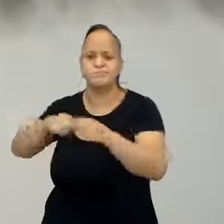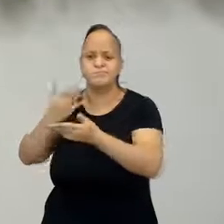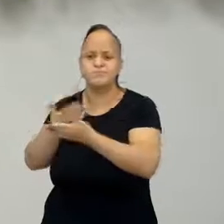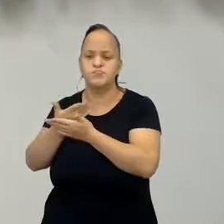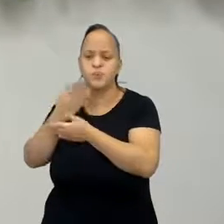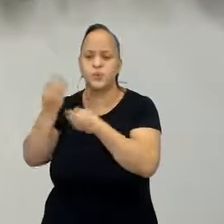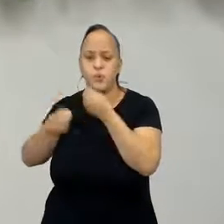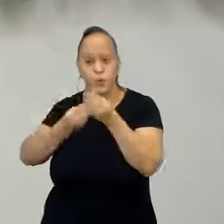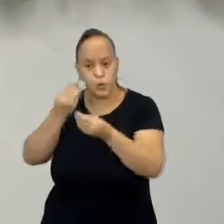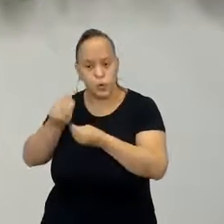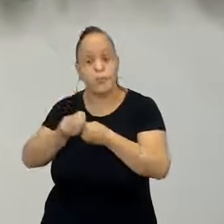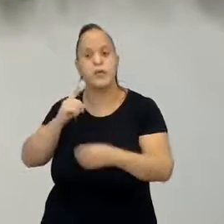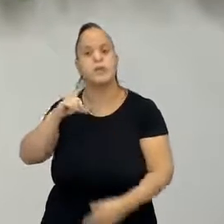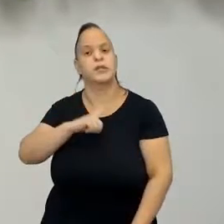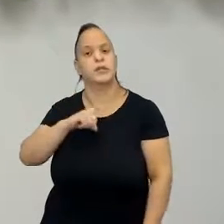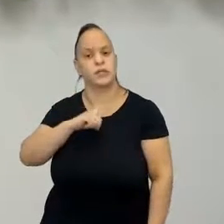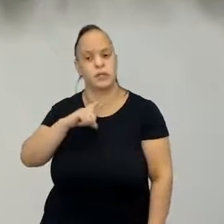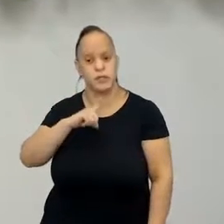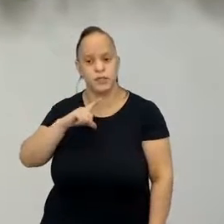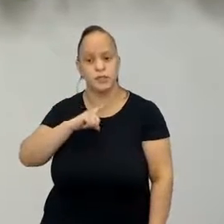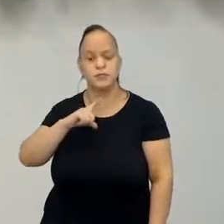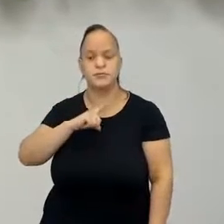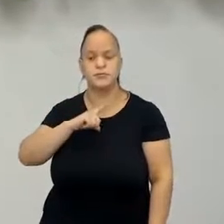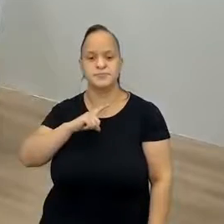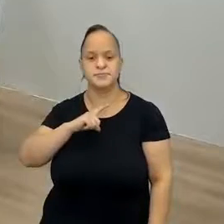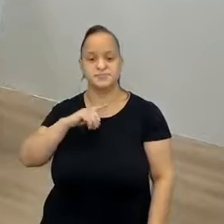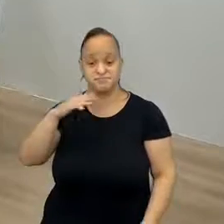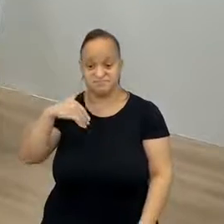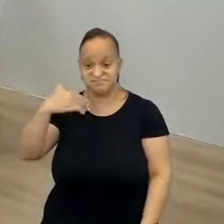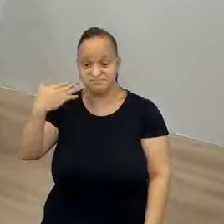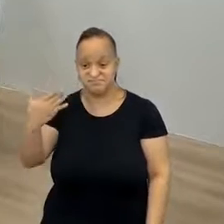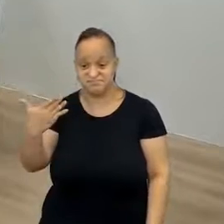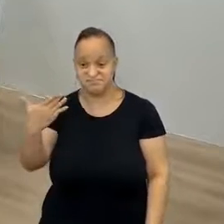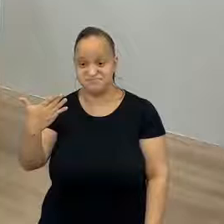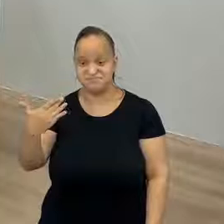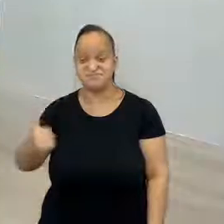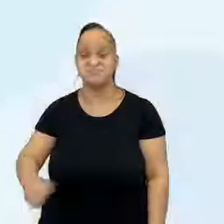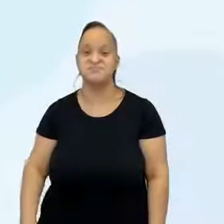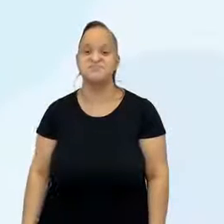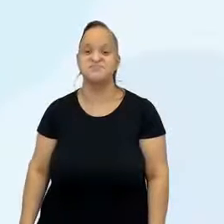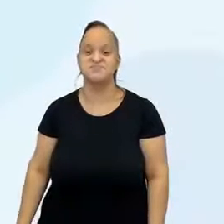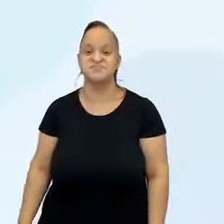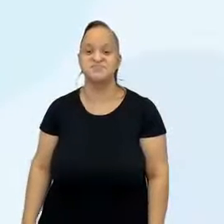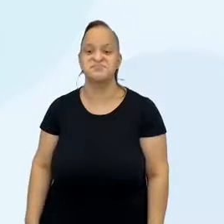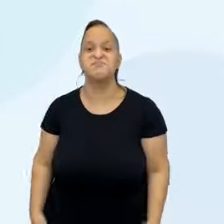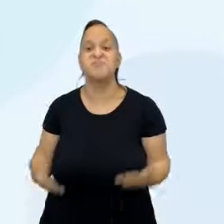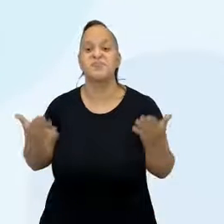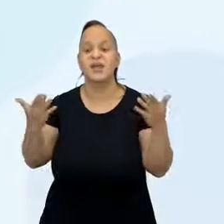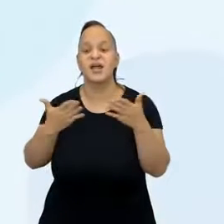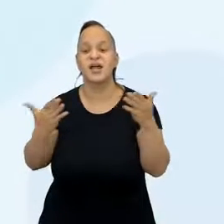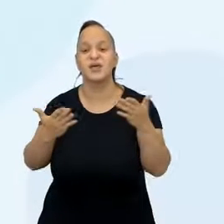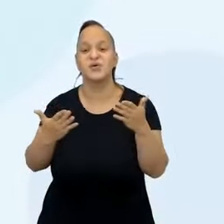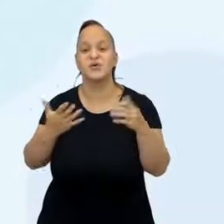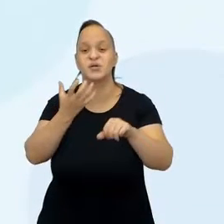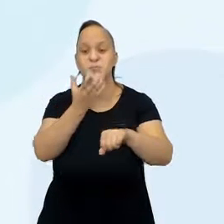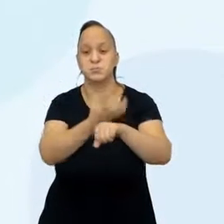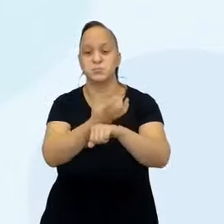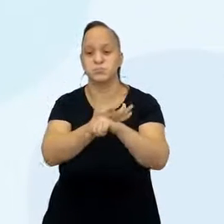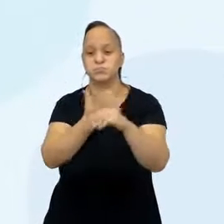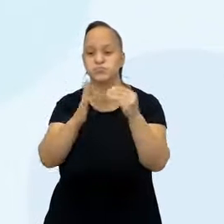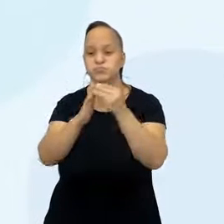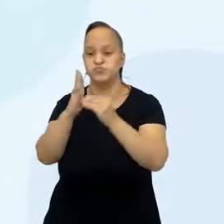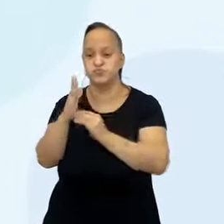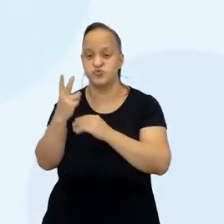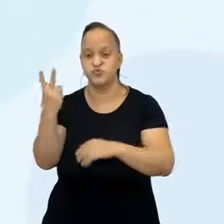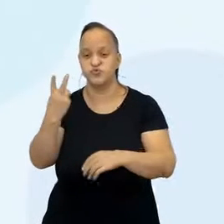assim por diante, né? Exatamente isso. Podemos ir para o próximo? Isso, agora a gente vai falar do componente 2, que são transformações